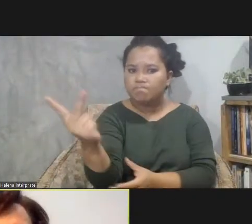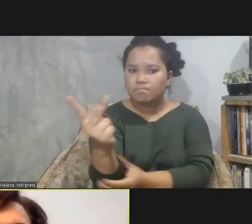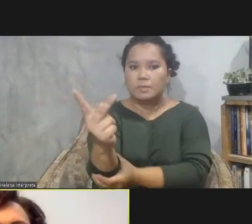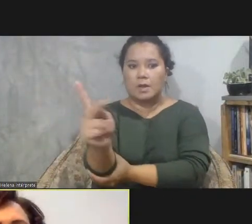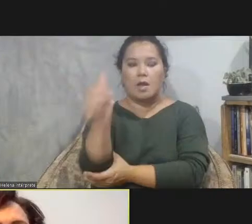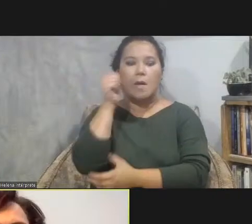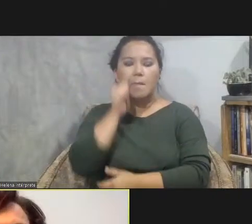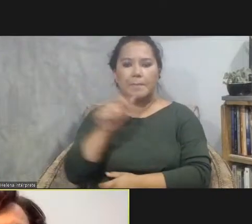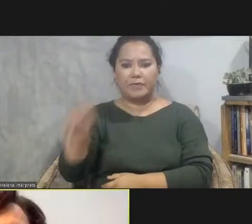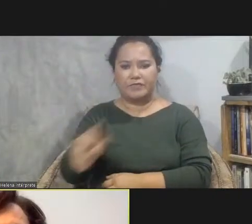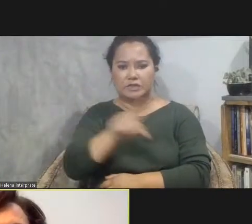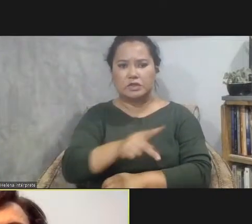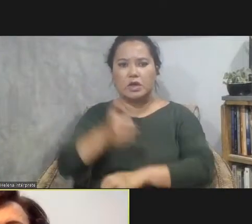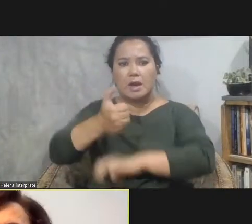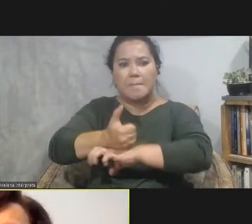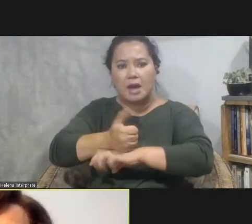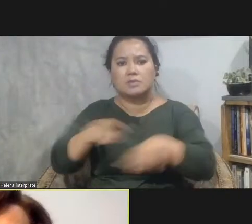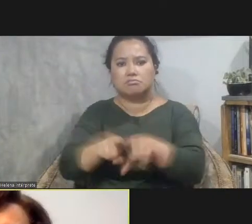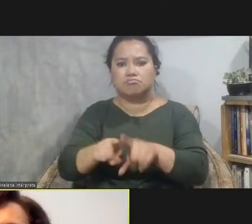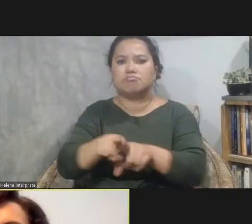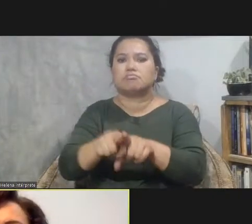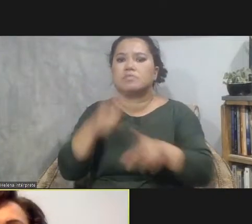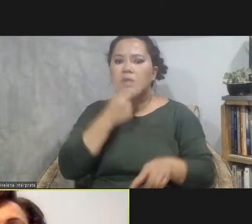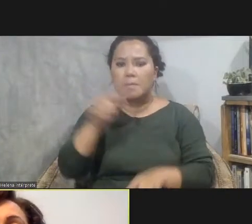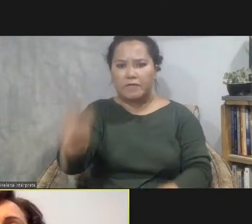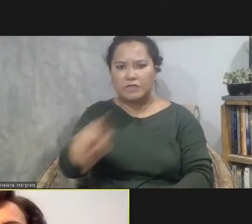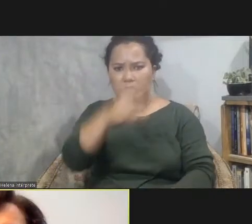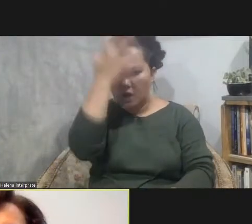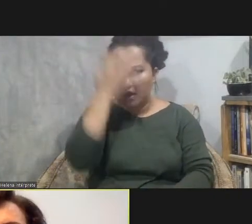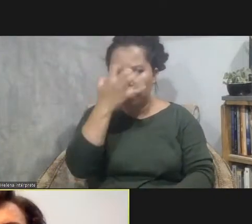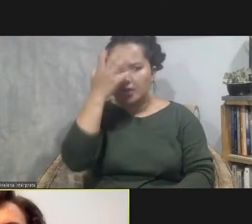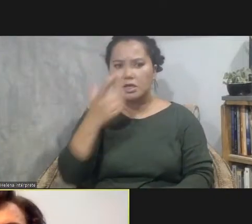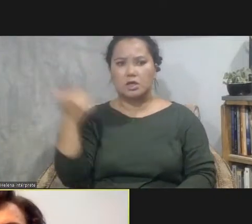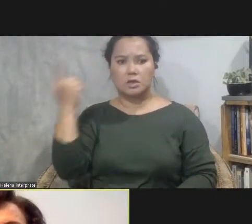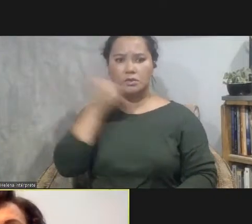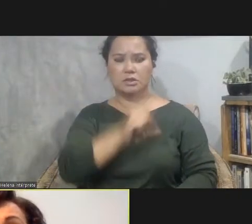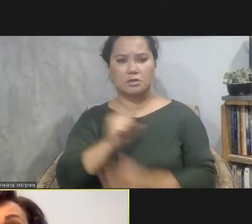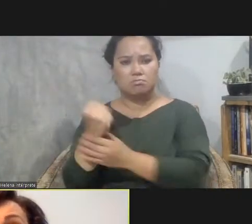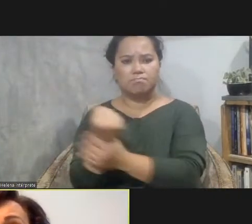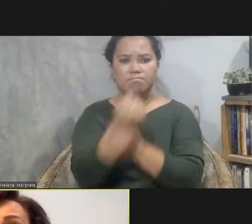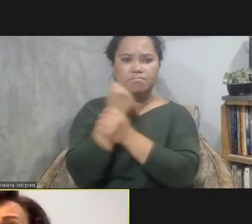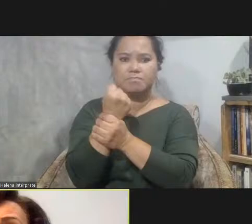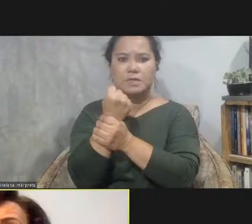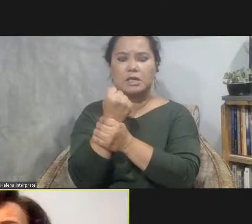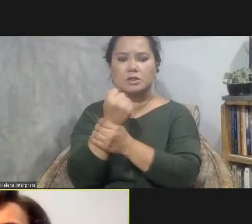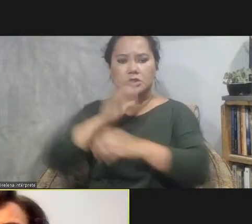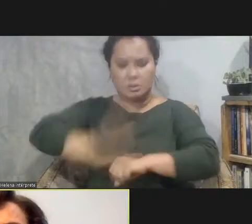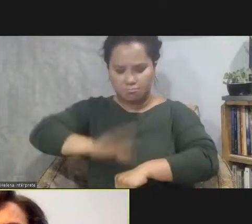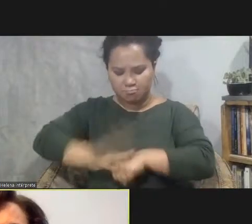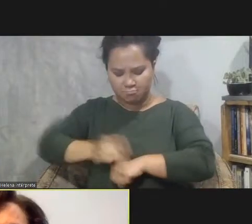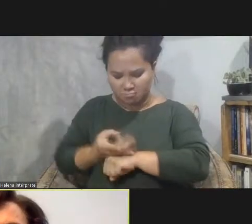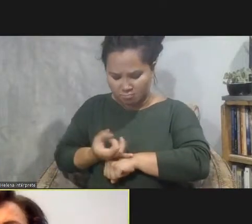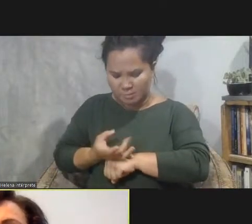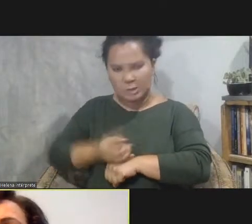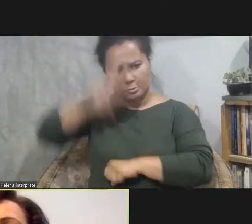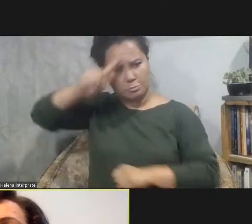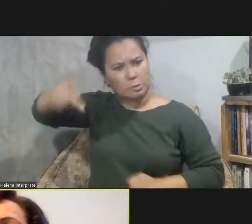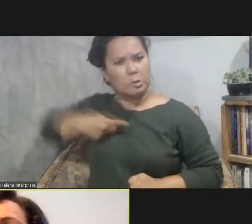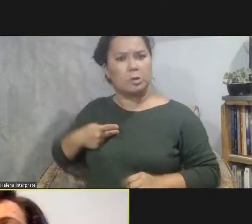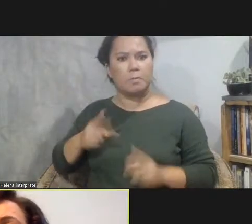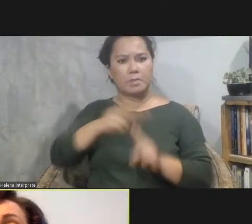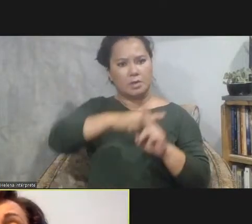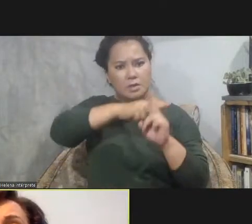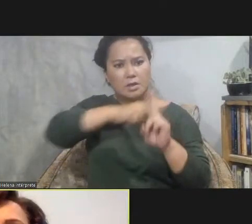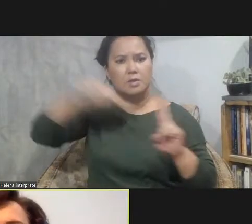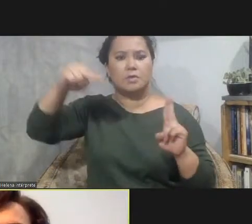da liberdade de cátedra, da excelência acadêmica e da inclusão. Vocês ancoraram a gestão no princípio